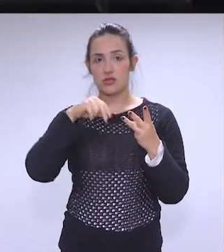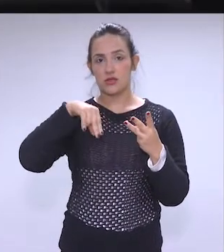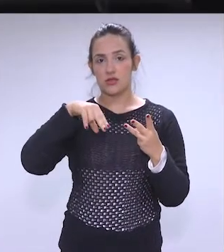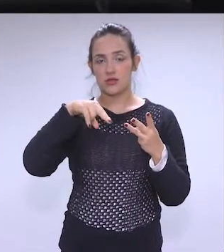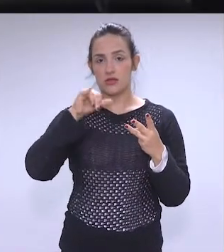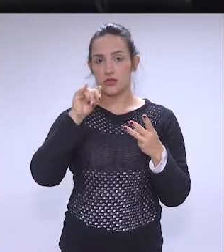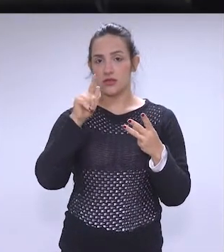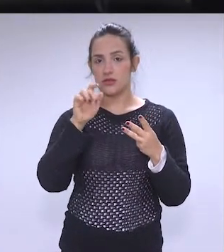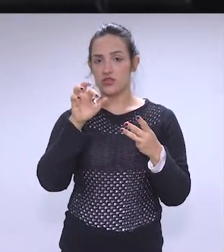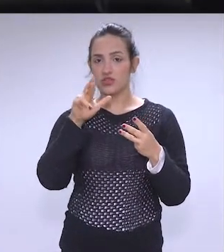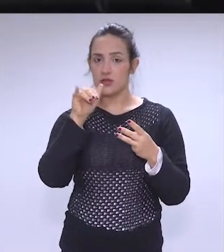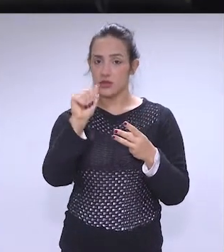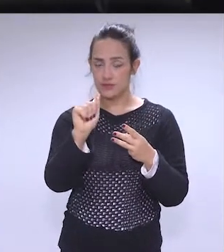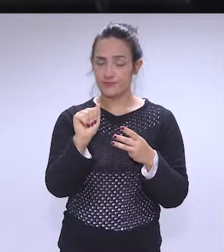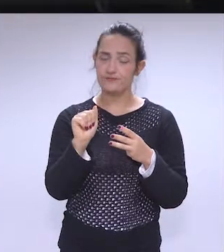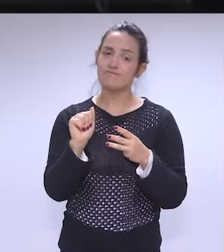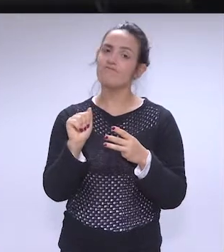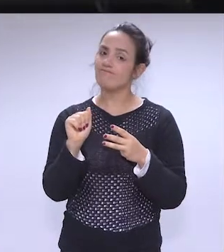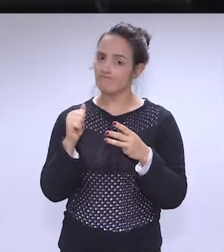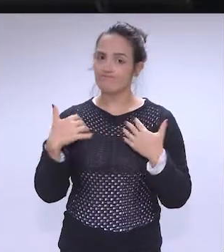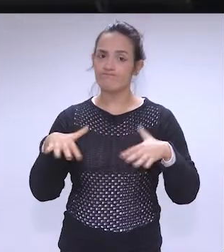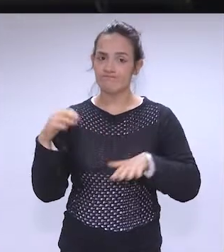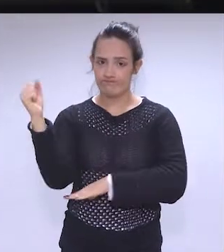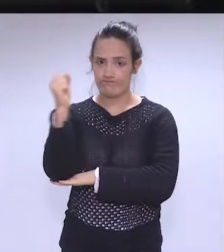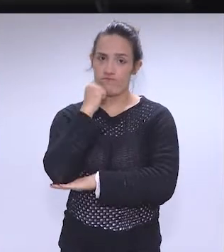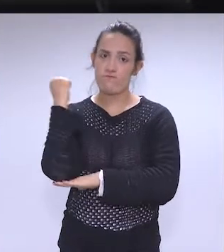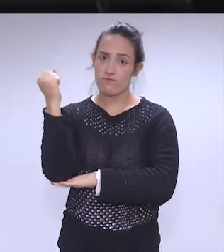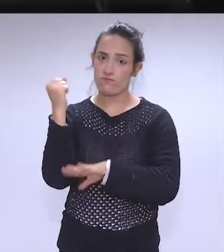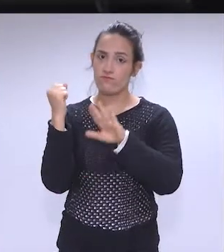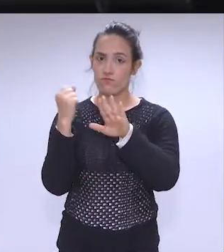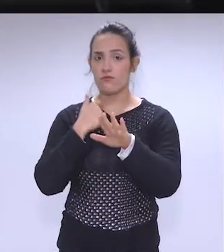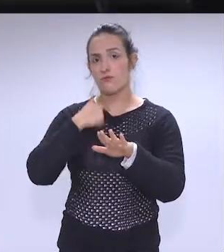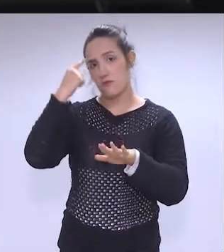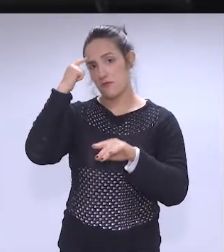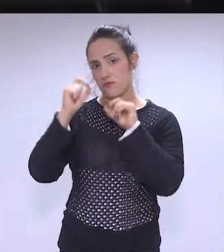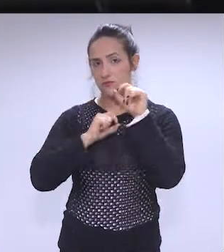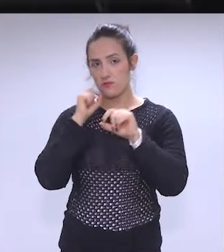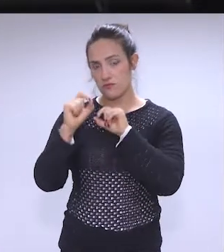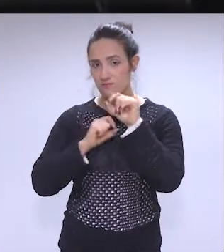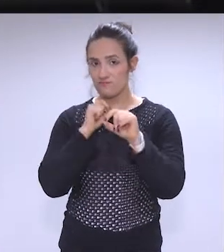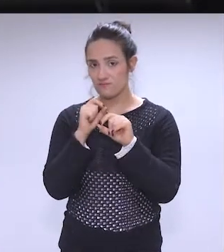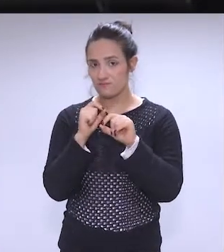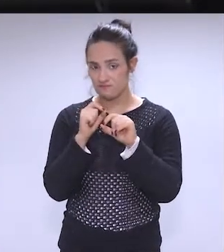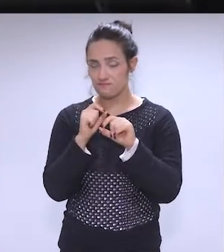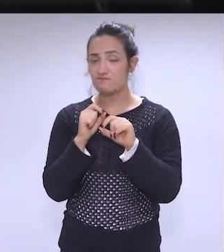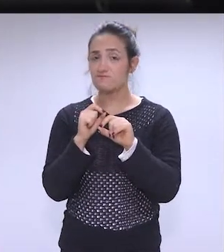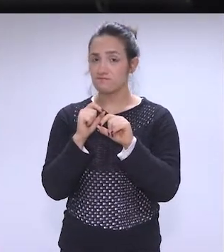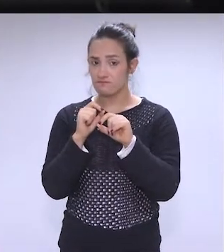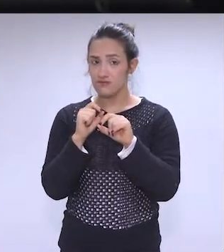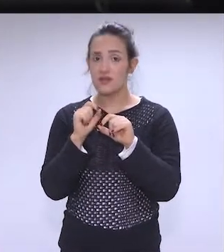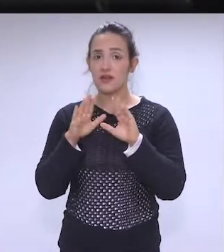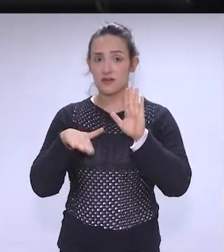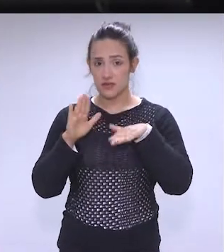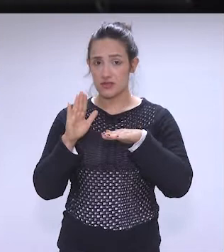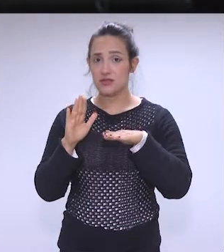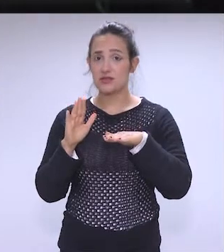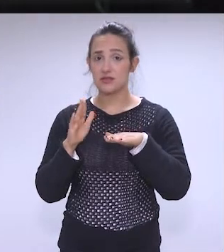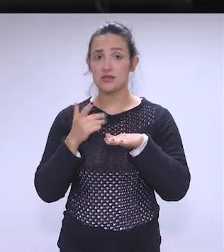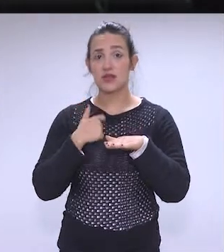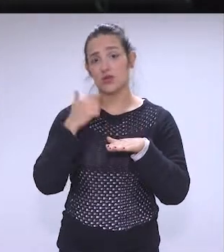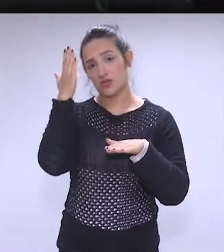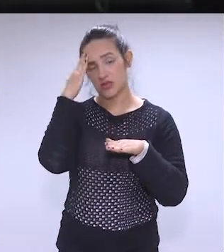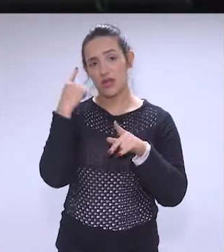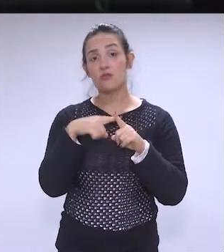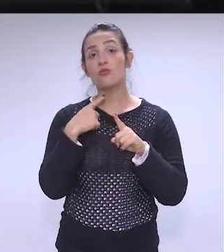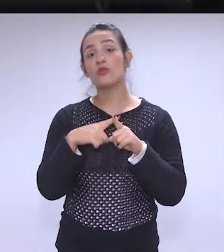um dado alarmante e que, na minha concepção, esse dado vem muitas